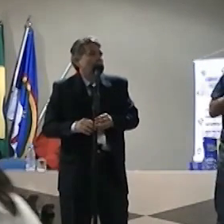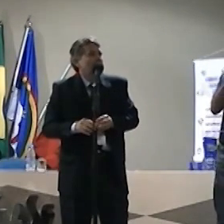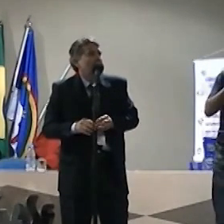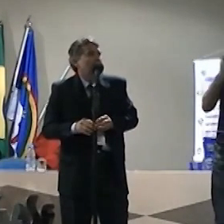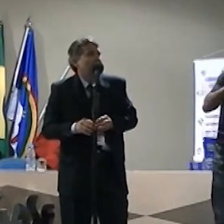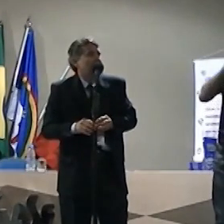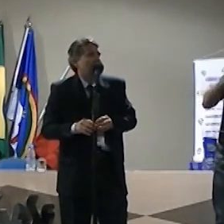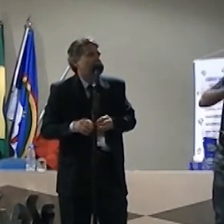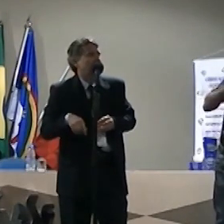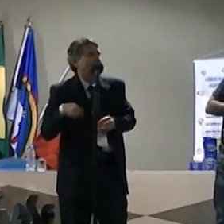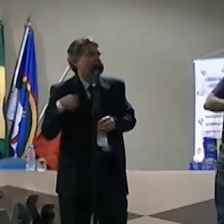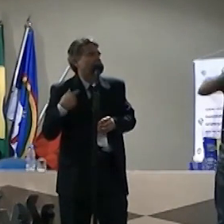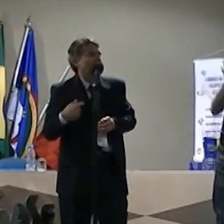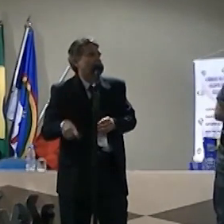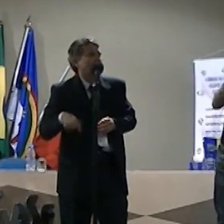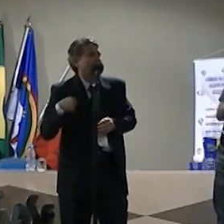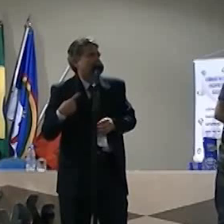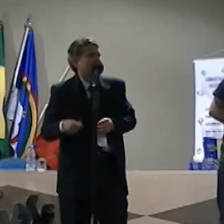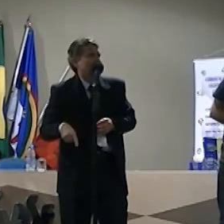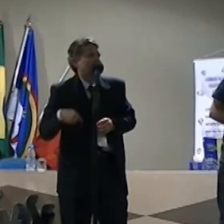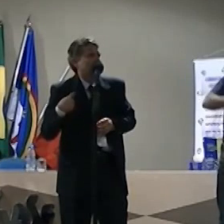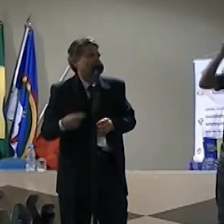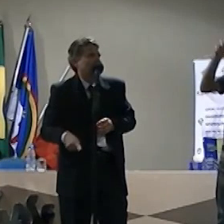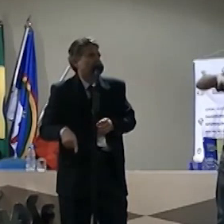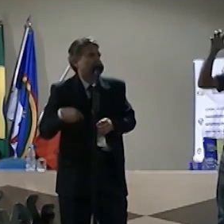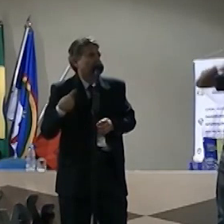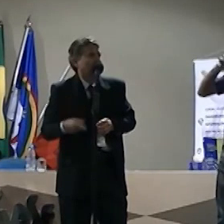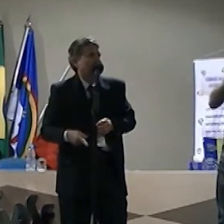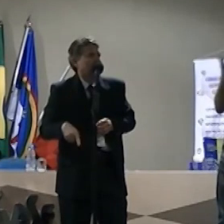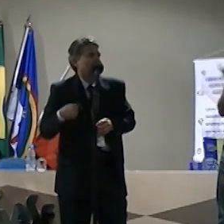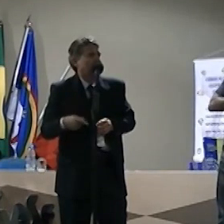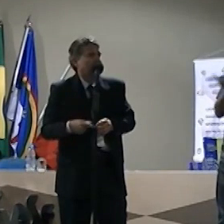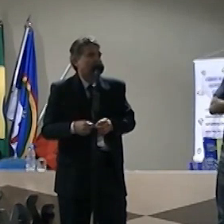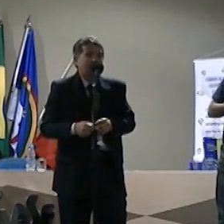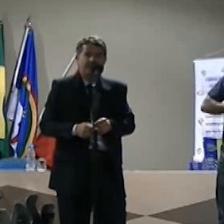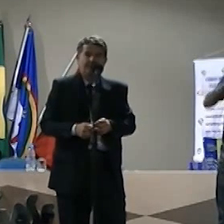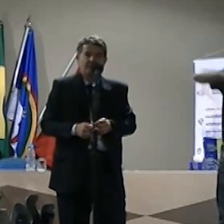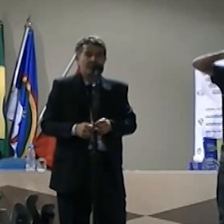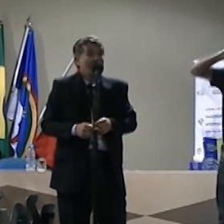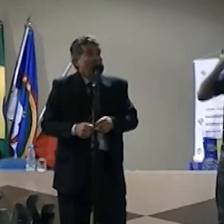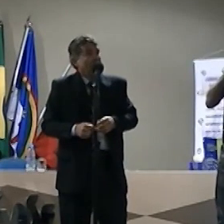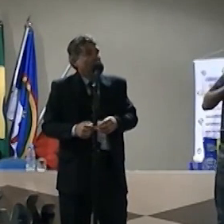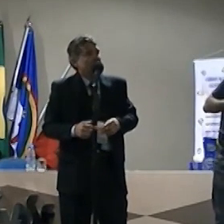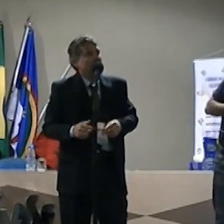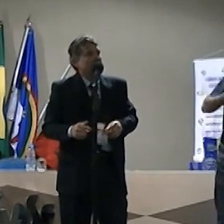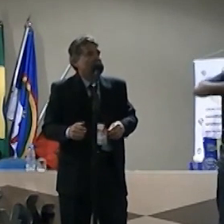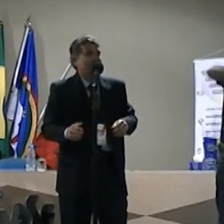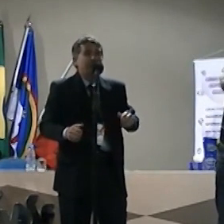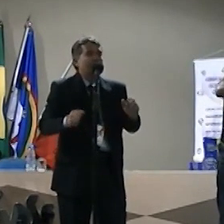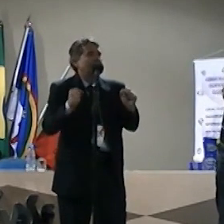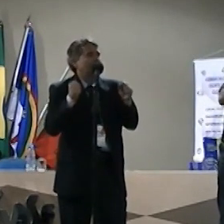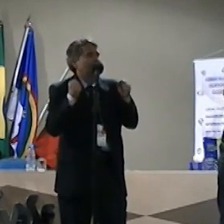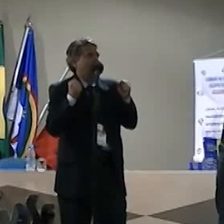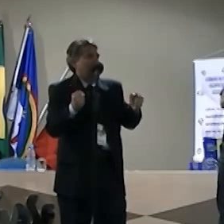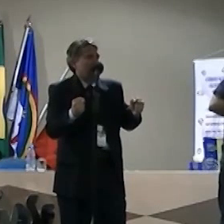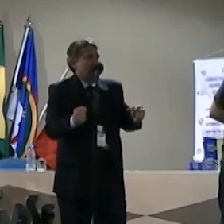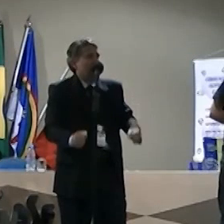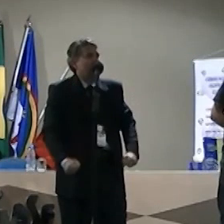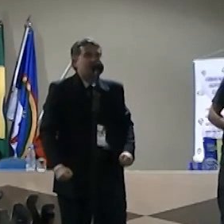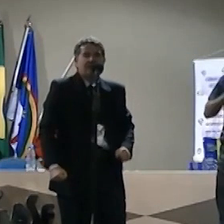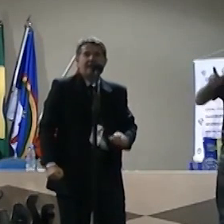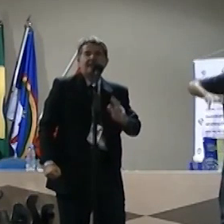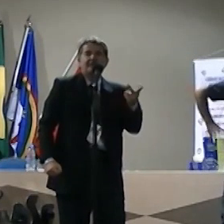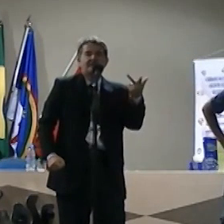eu estou te chamando, vem cá, porque depois tu fica doente, vai passar injeção, passar a noite no hospital, eu tenho pressão que eu tenho que trabalhar. Eu te chamei, filho de uma